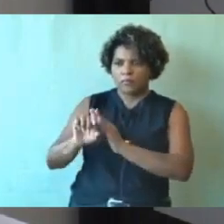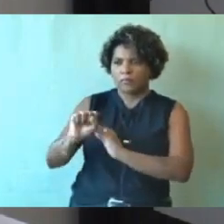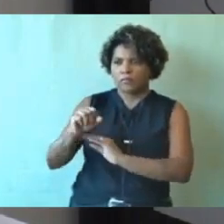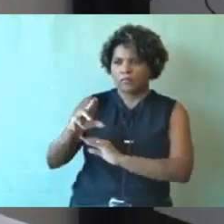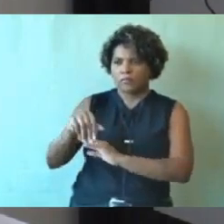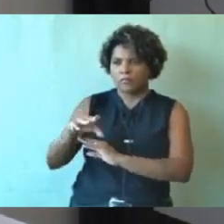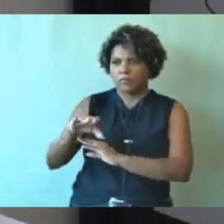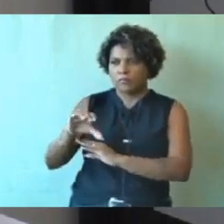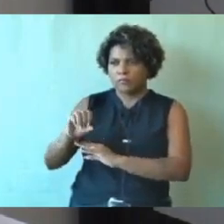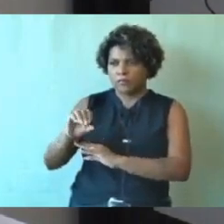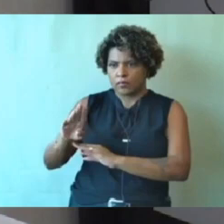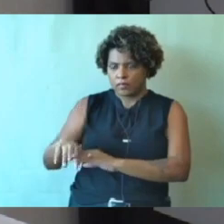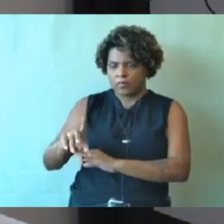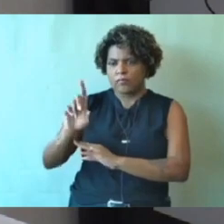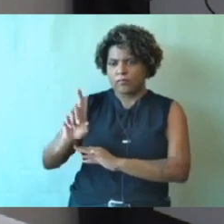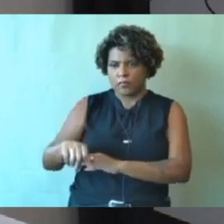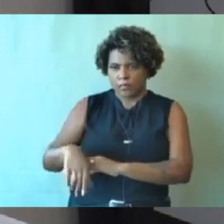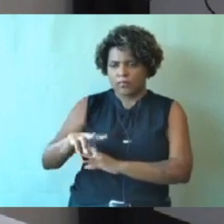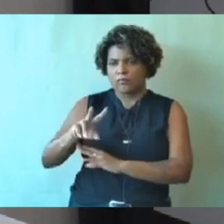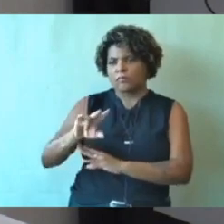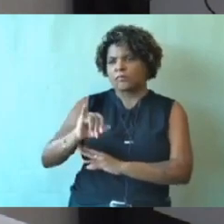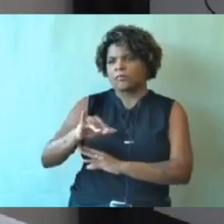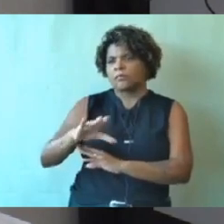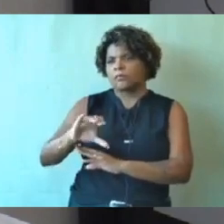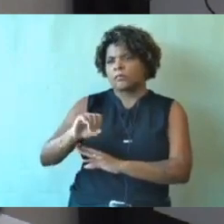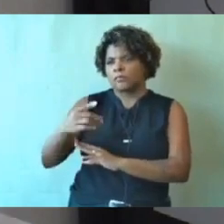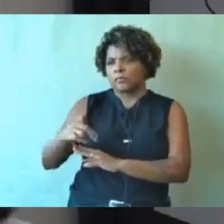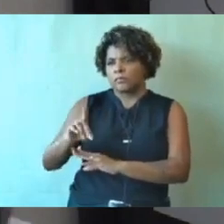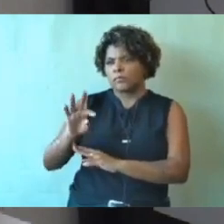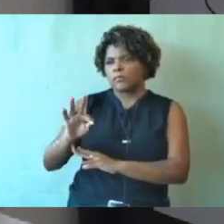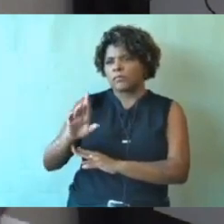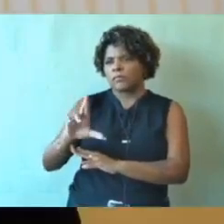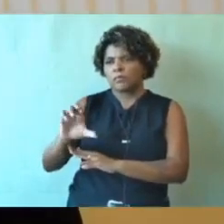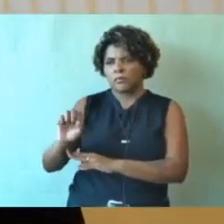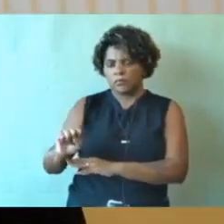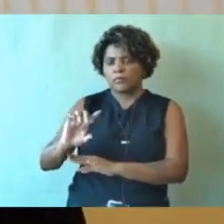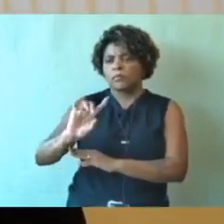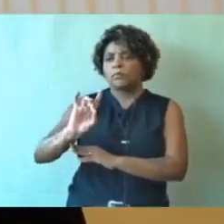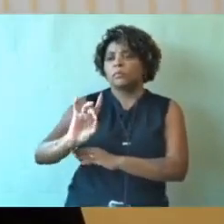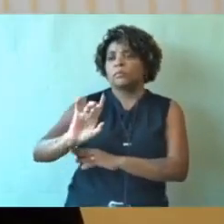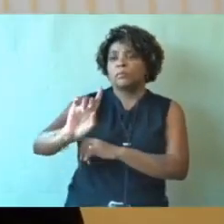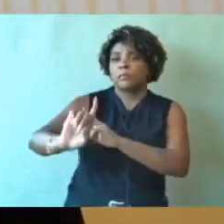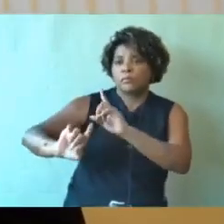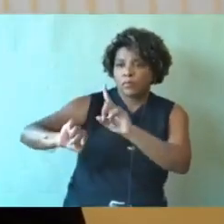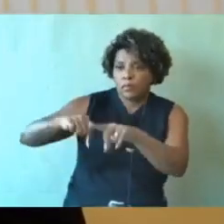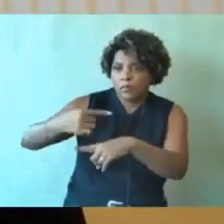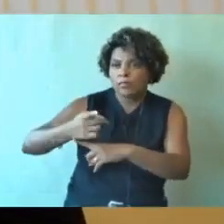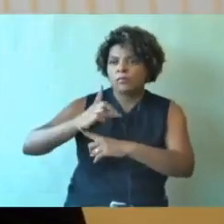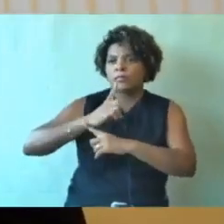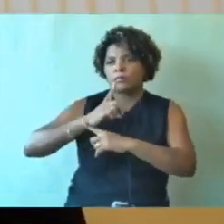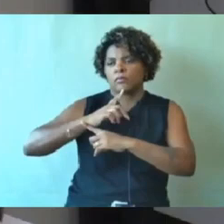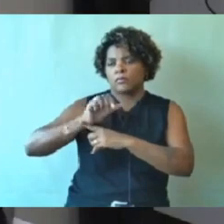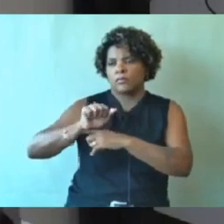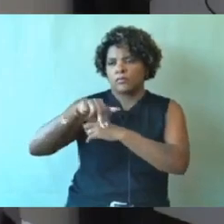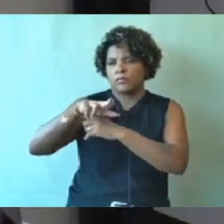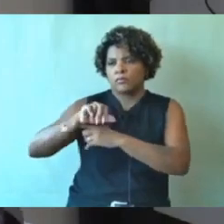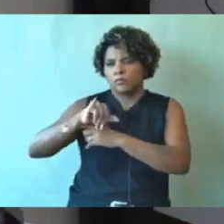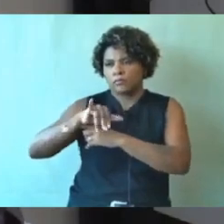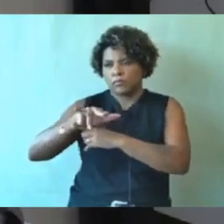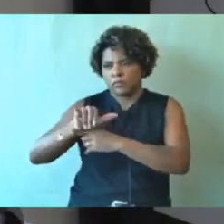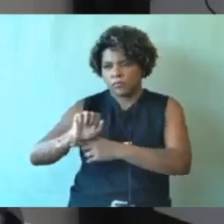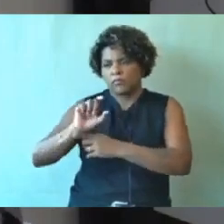Viação Torres, só após a anuência... Que trocou para... Que trocou. Então tá, então a Transfácio informa e